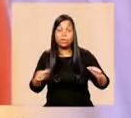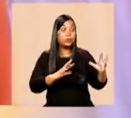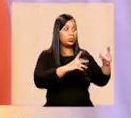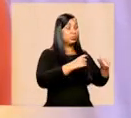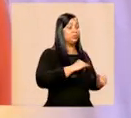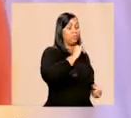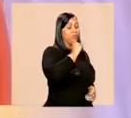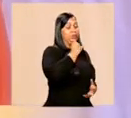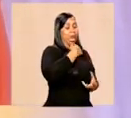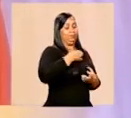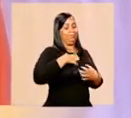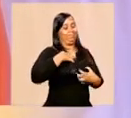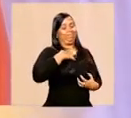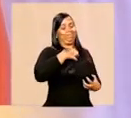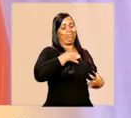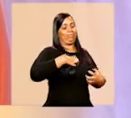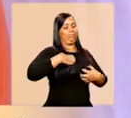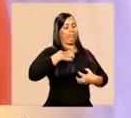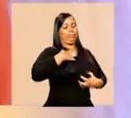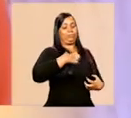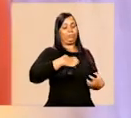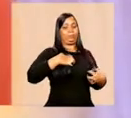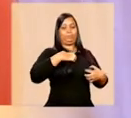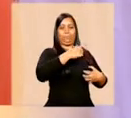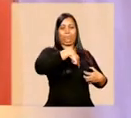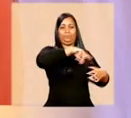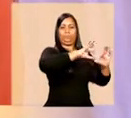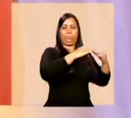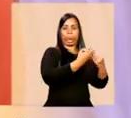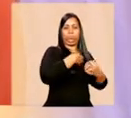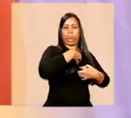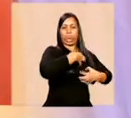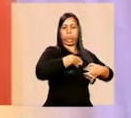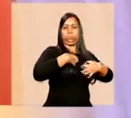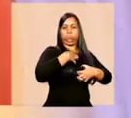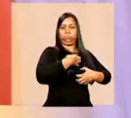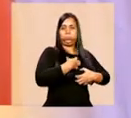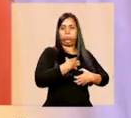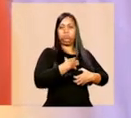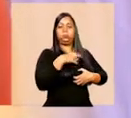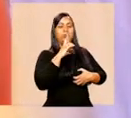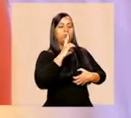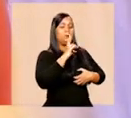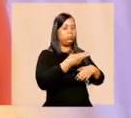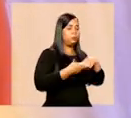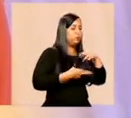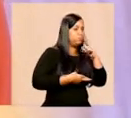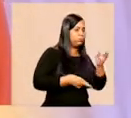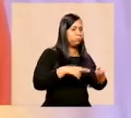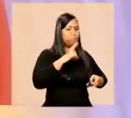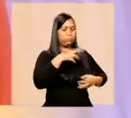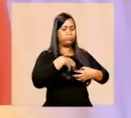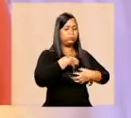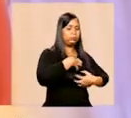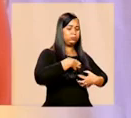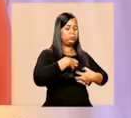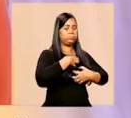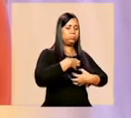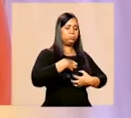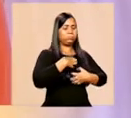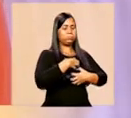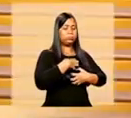todos estão angustiados. E essa angústia por esses resultados, por